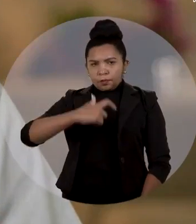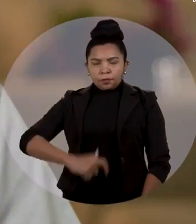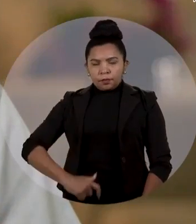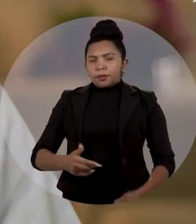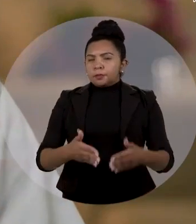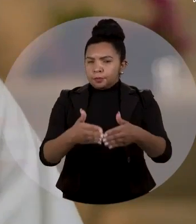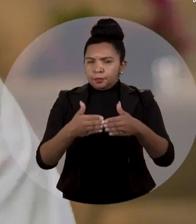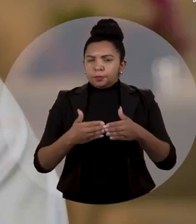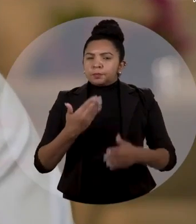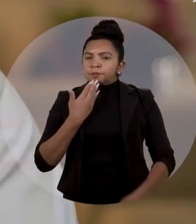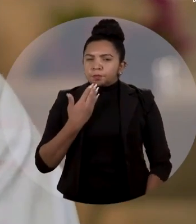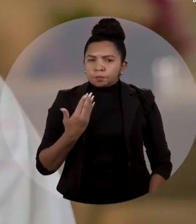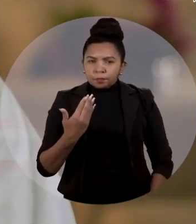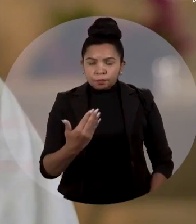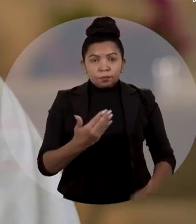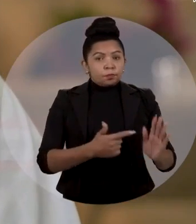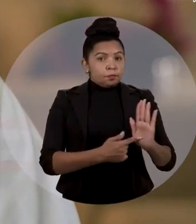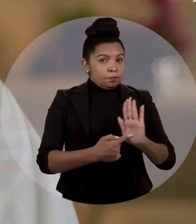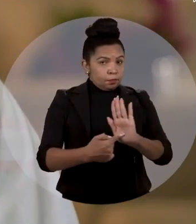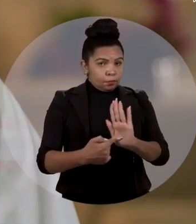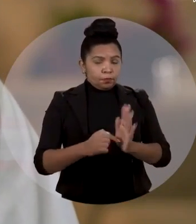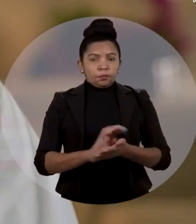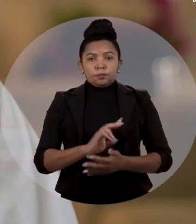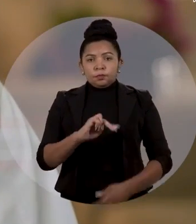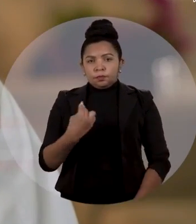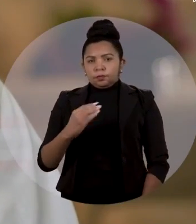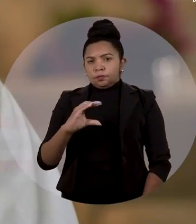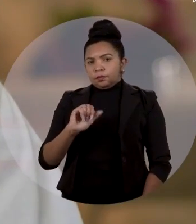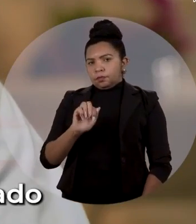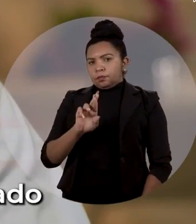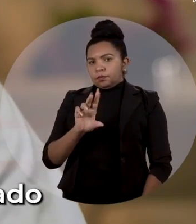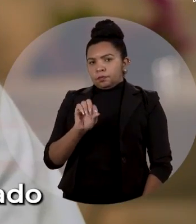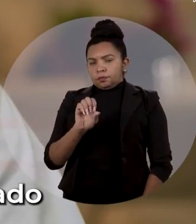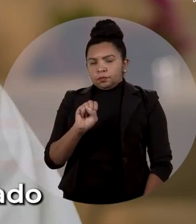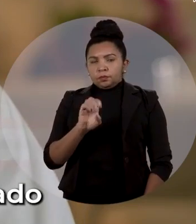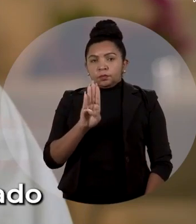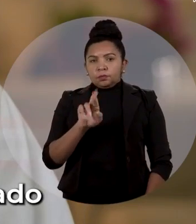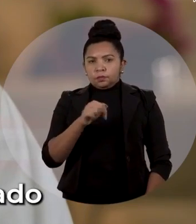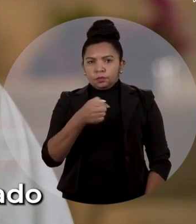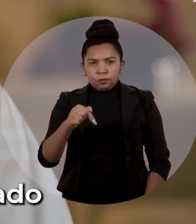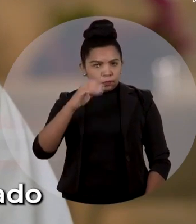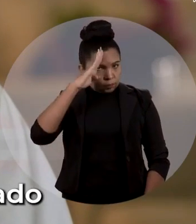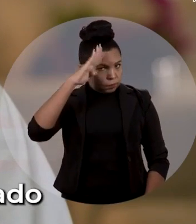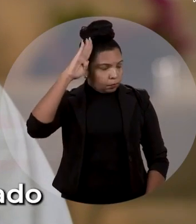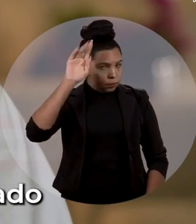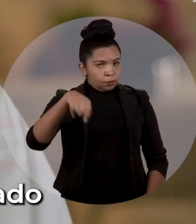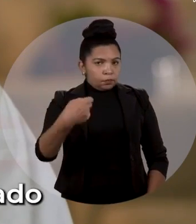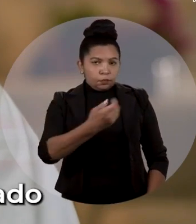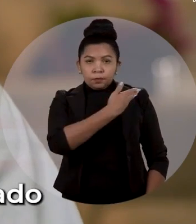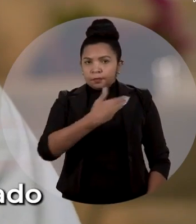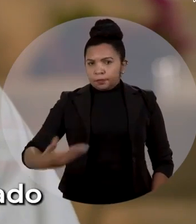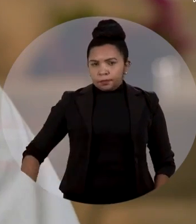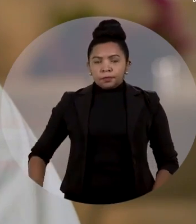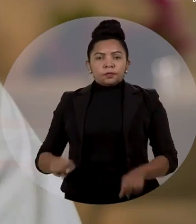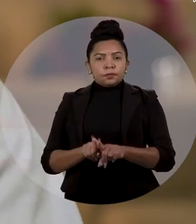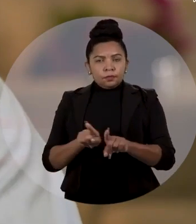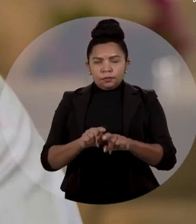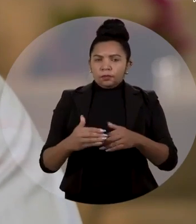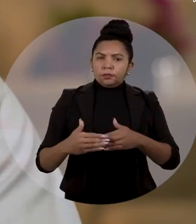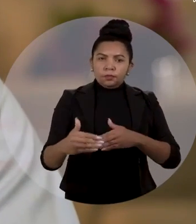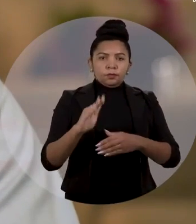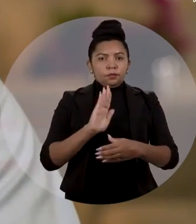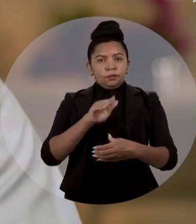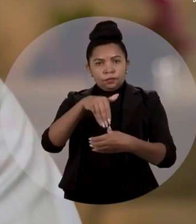Aos que não me conhecem, peço licença para me apresentar. Sou Carlos Brandão, atual governador do estado